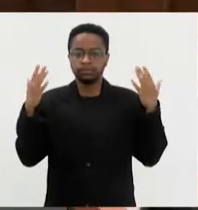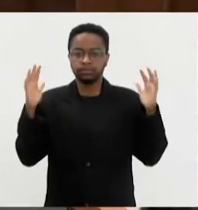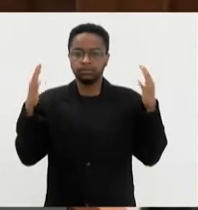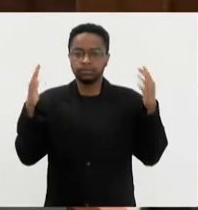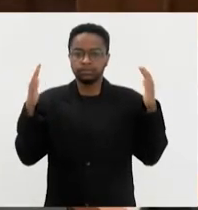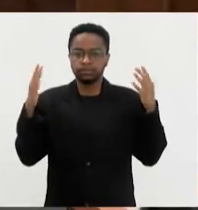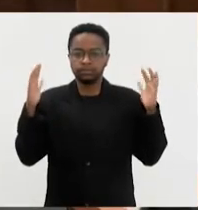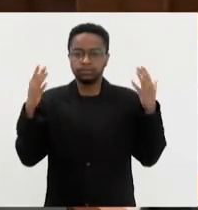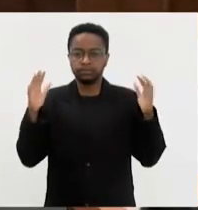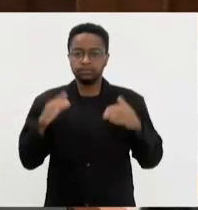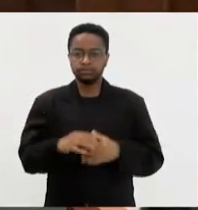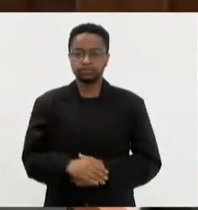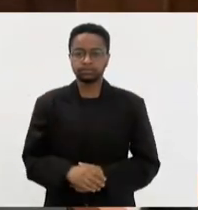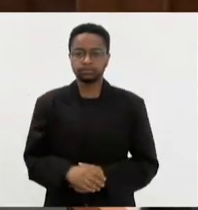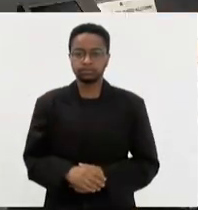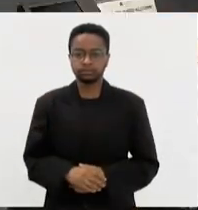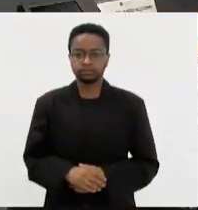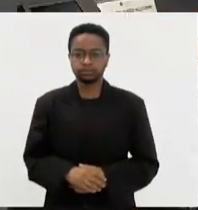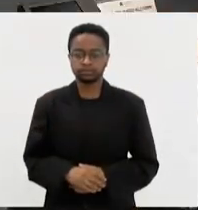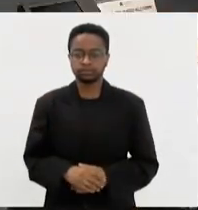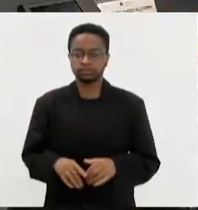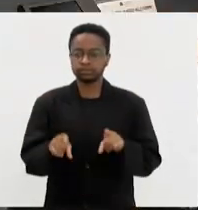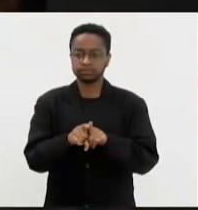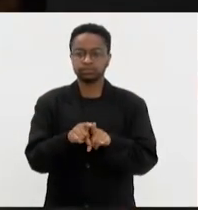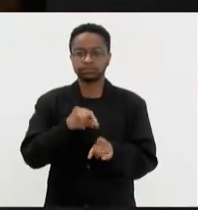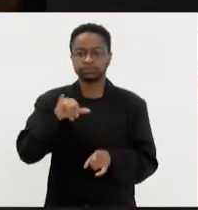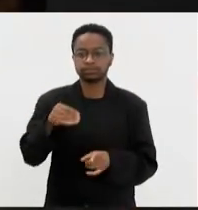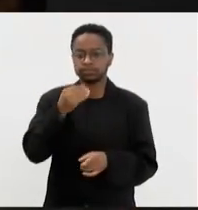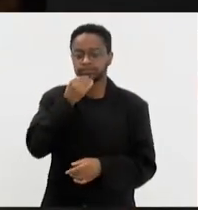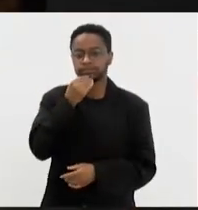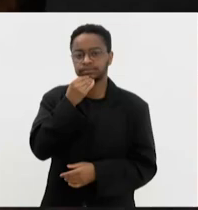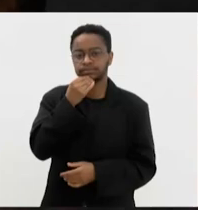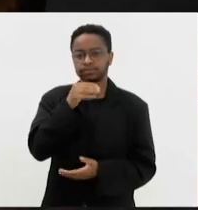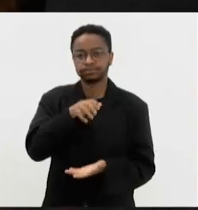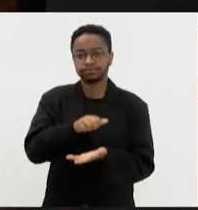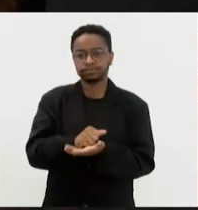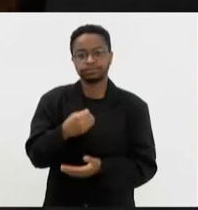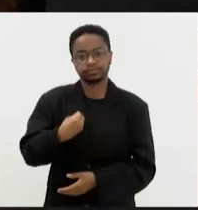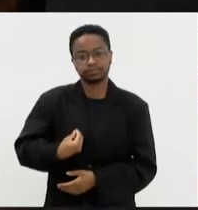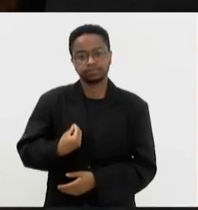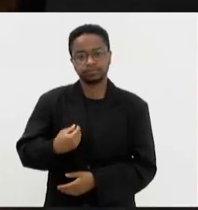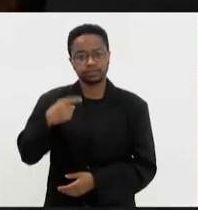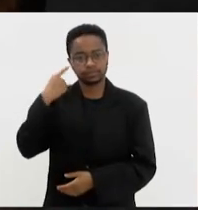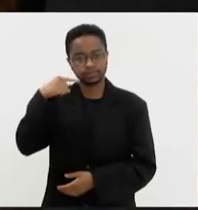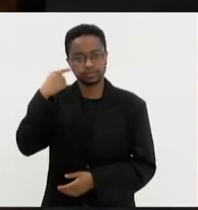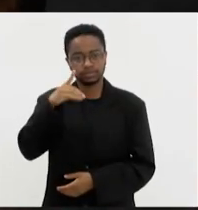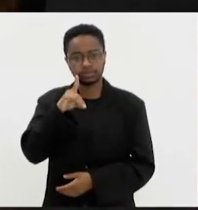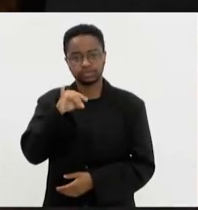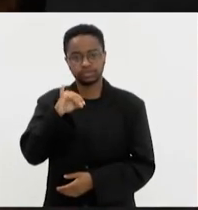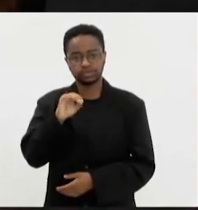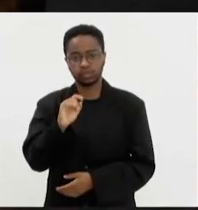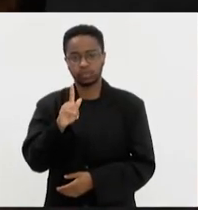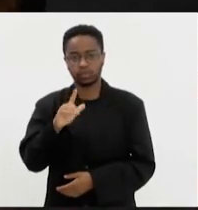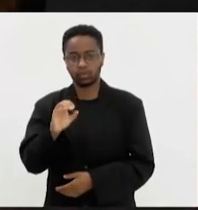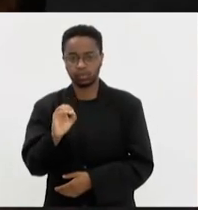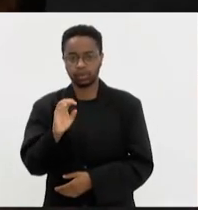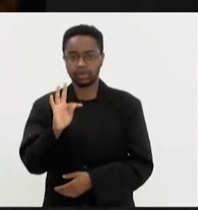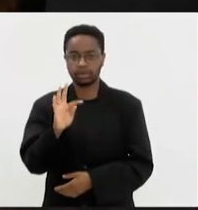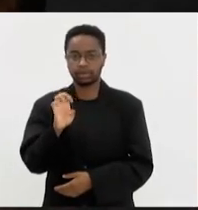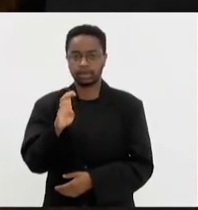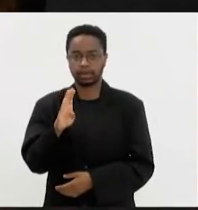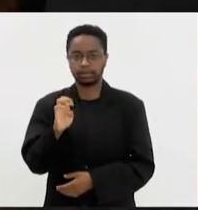também e aproveitar para registrar a presença do advogado Diogo tebet membro